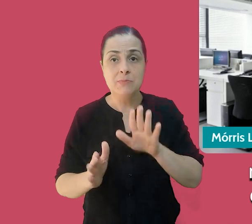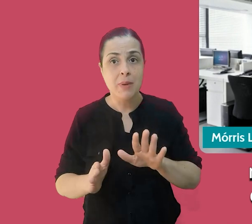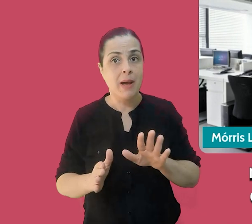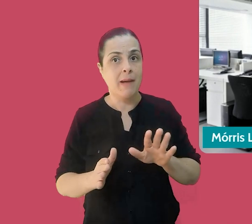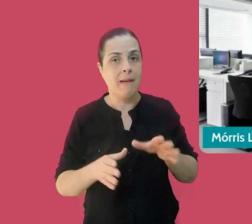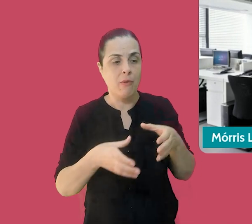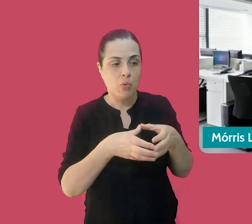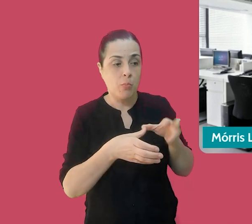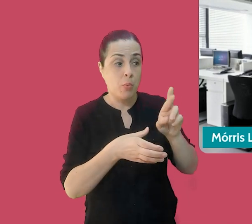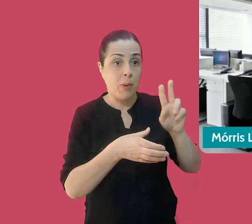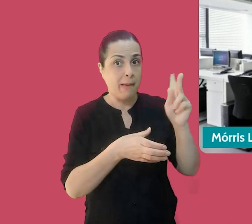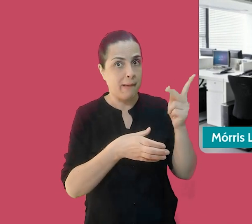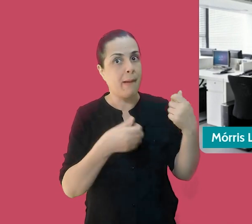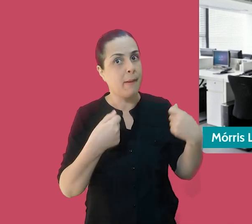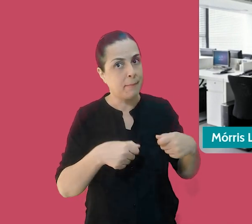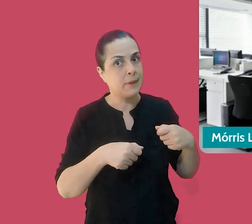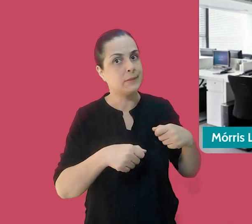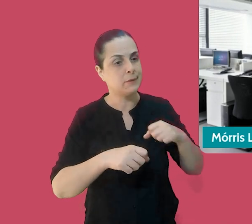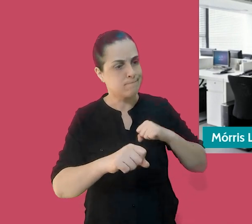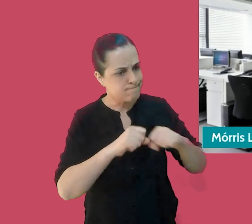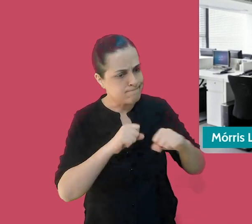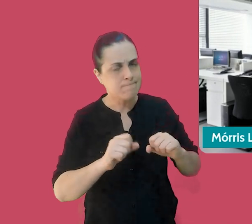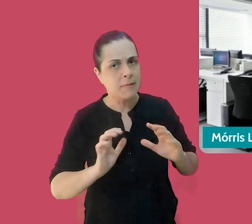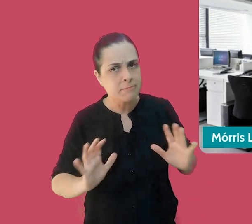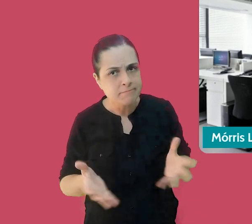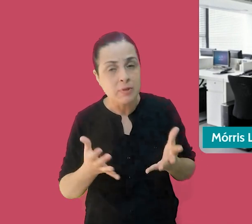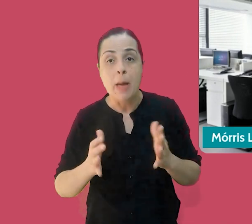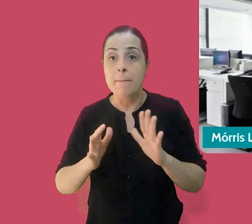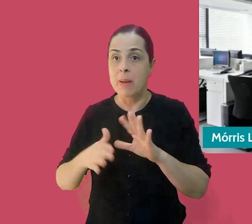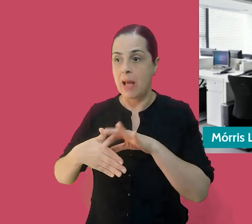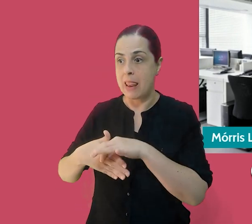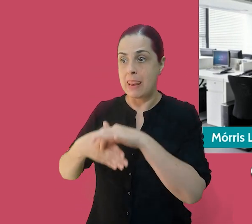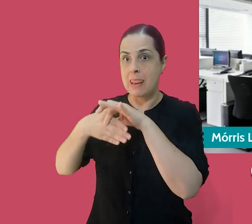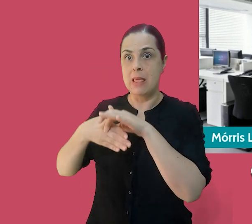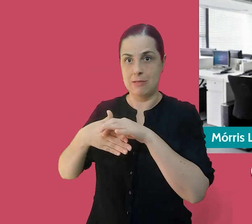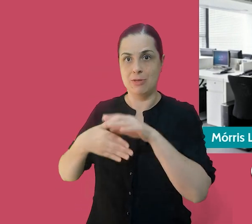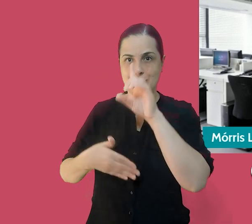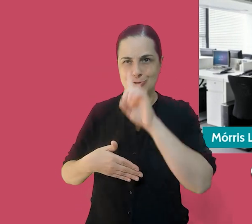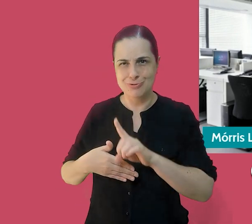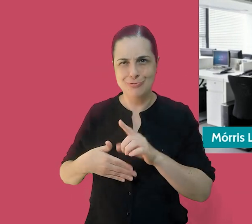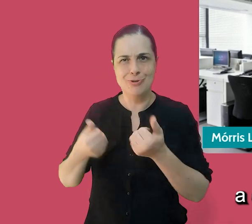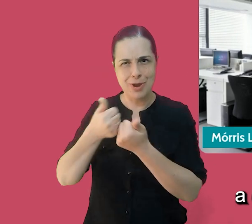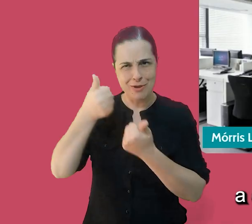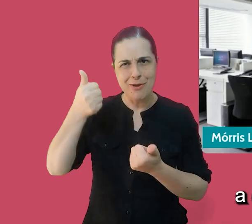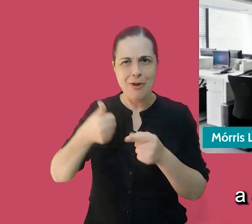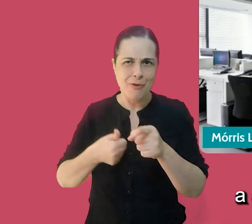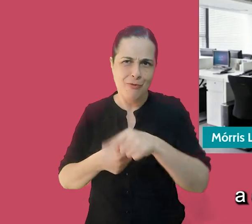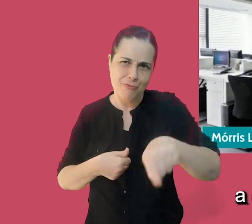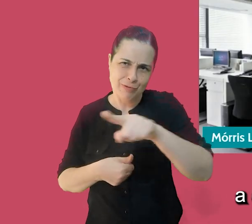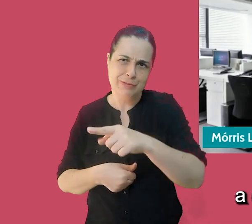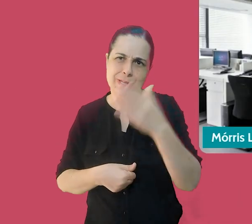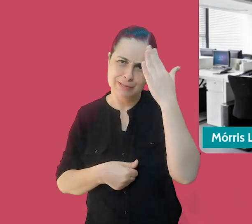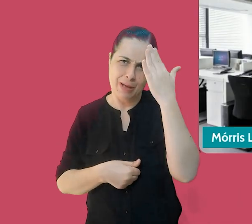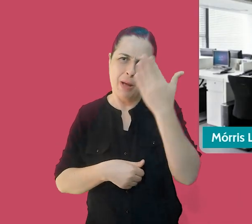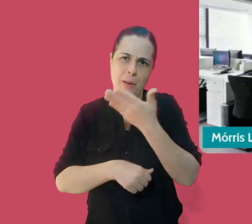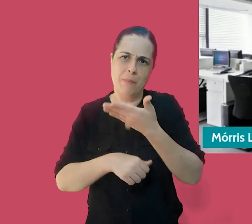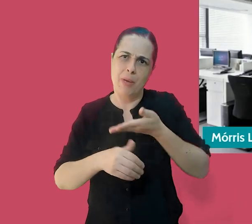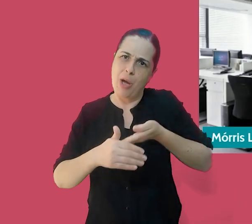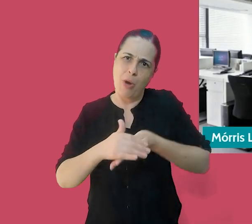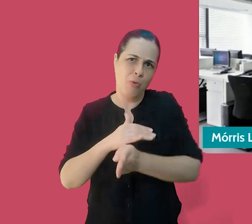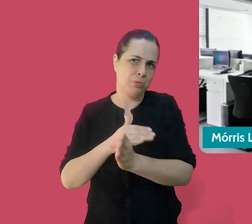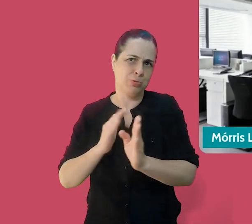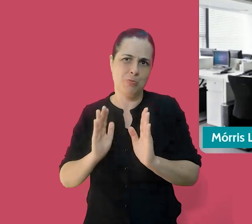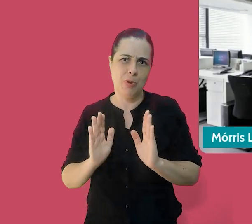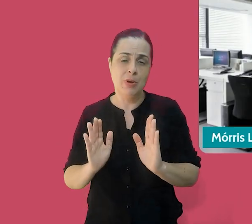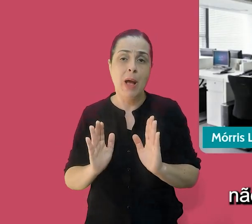esse movimento, mas ele precisa ter o apoio da alta liderança. Como vocês estão muito acostumados, a diversidade como um todo, se a